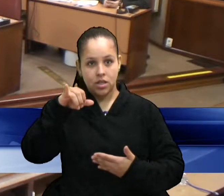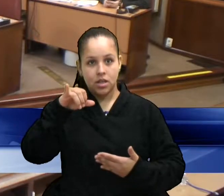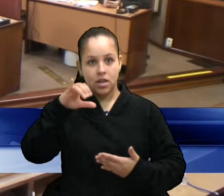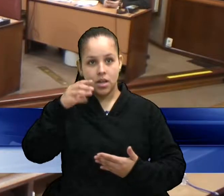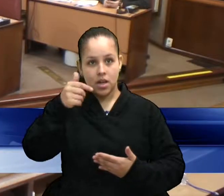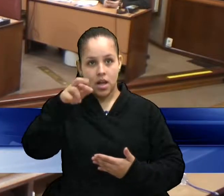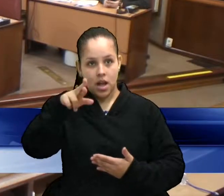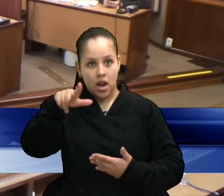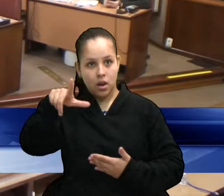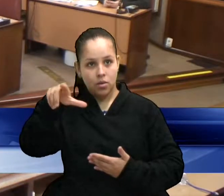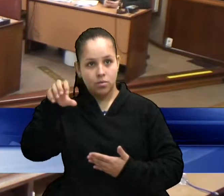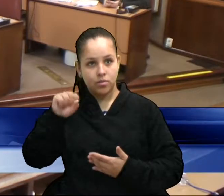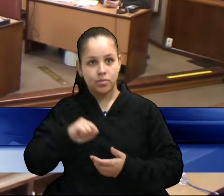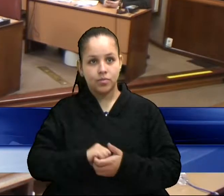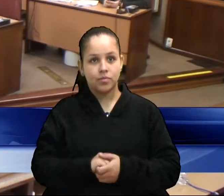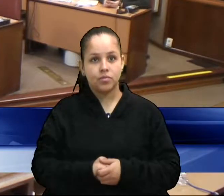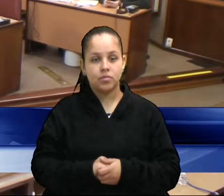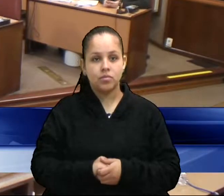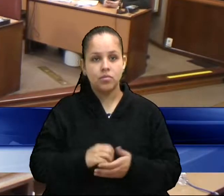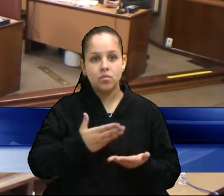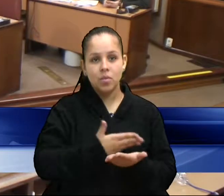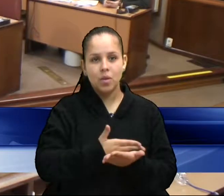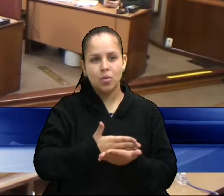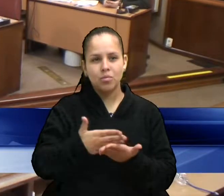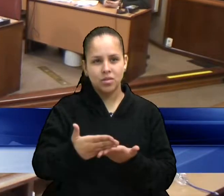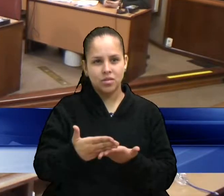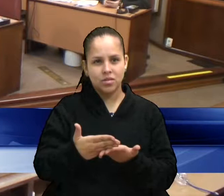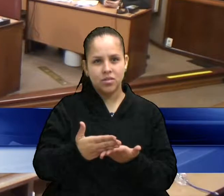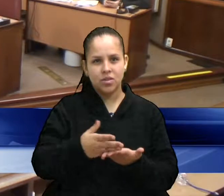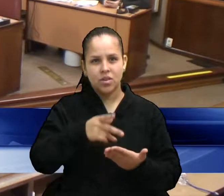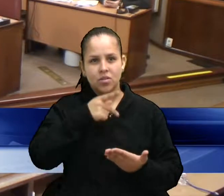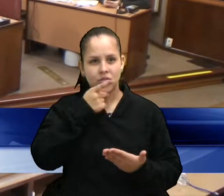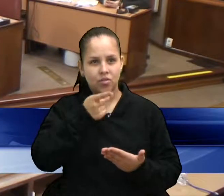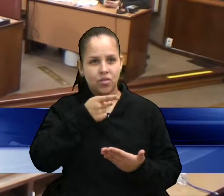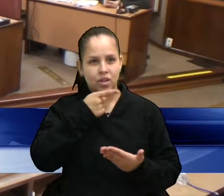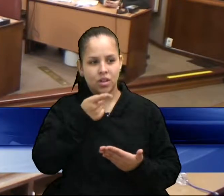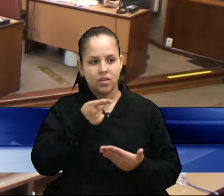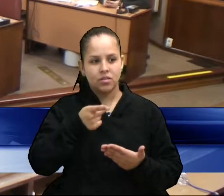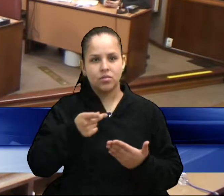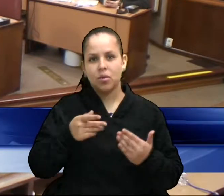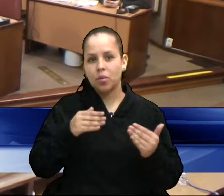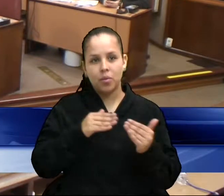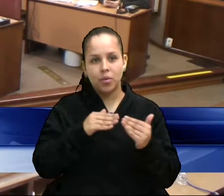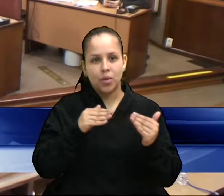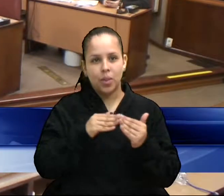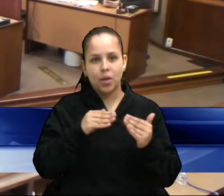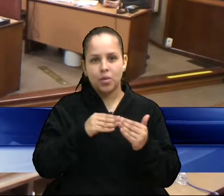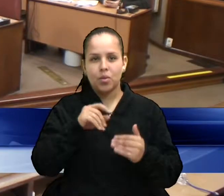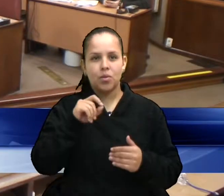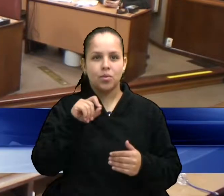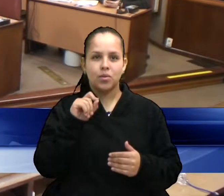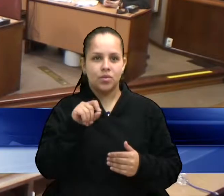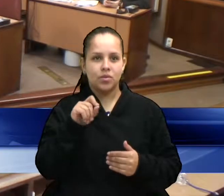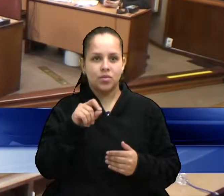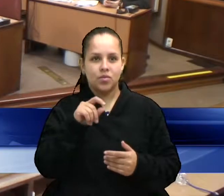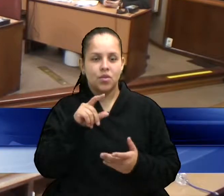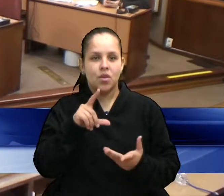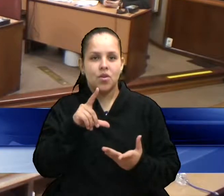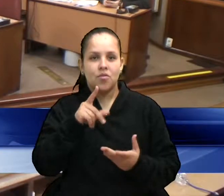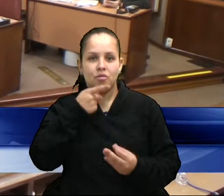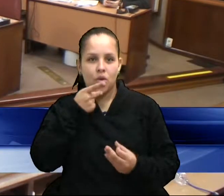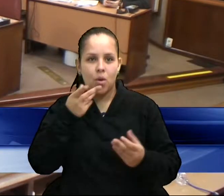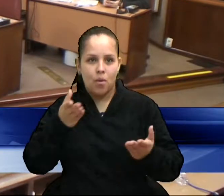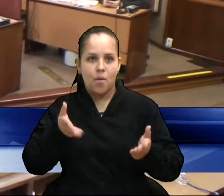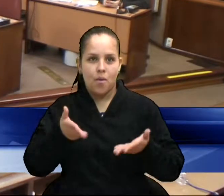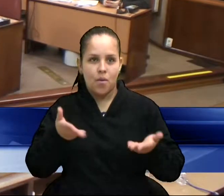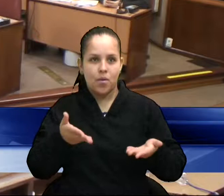Eu iniciaria fazendo coro à sua colocação em relação à participação do assessor Edair Mosquen, que tem